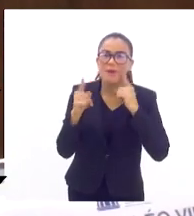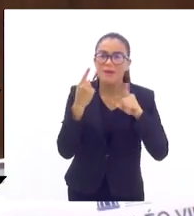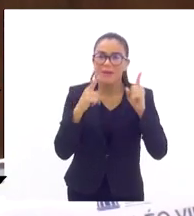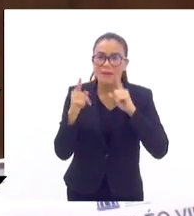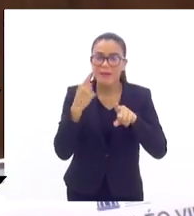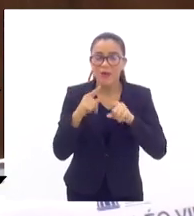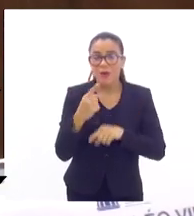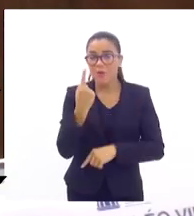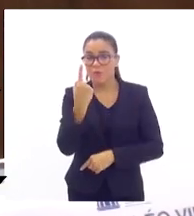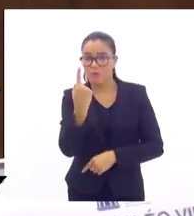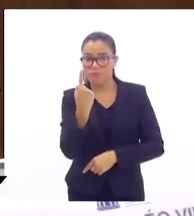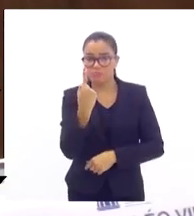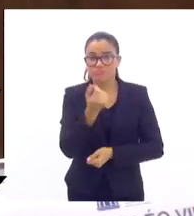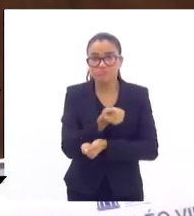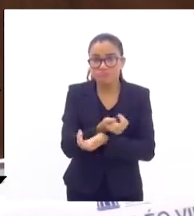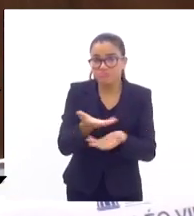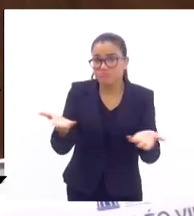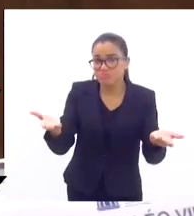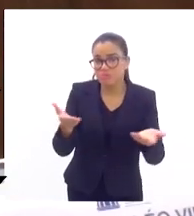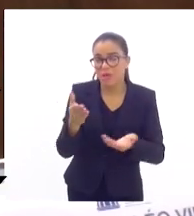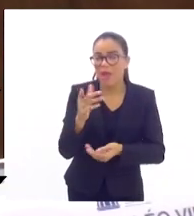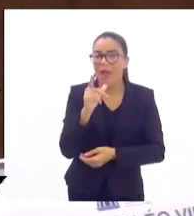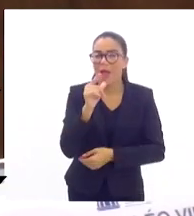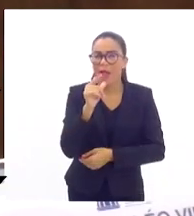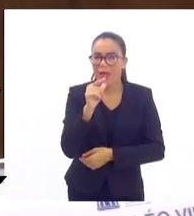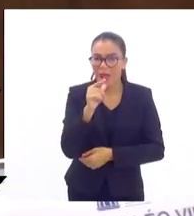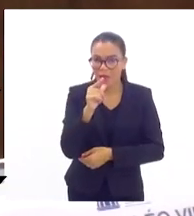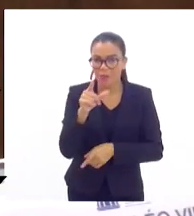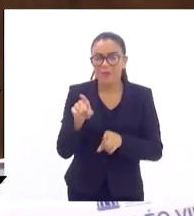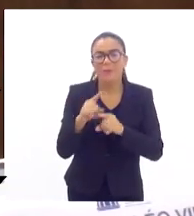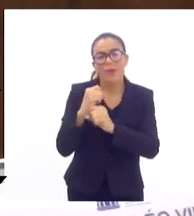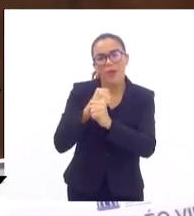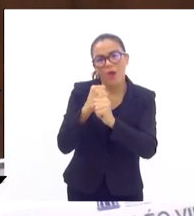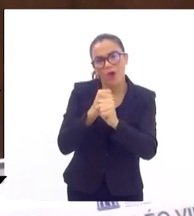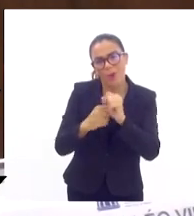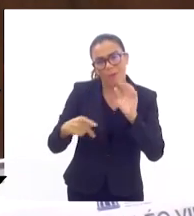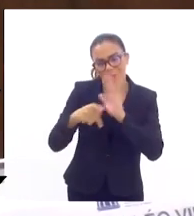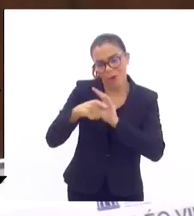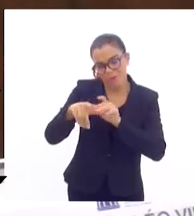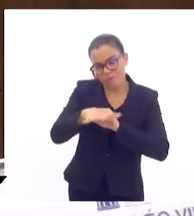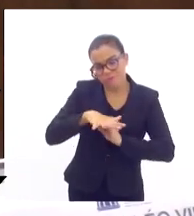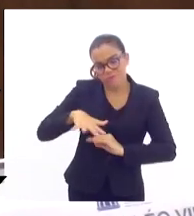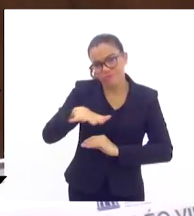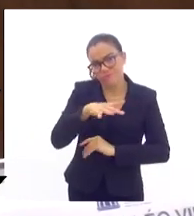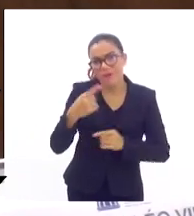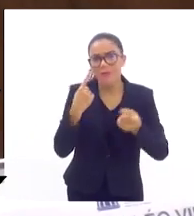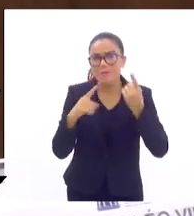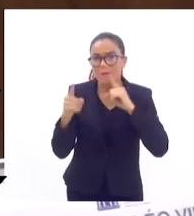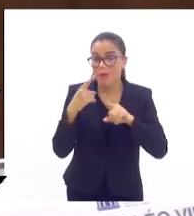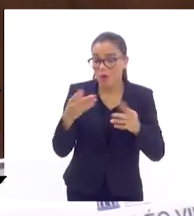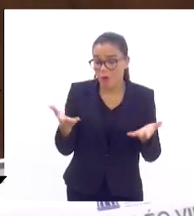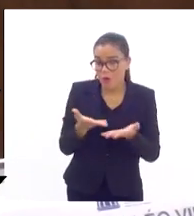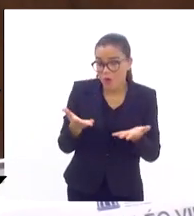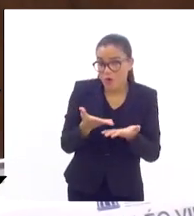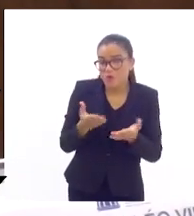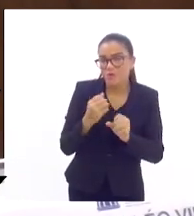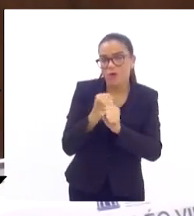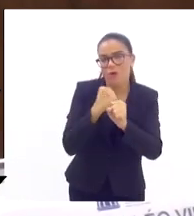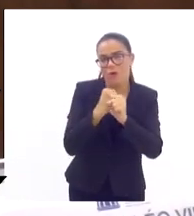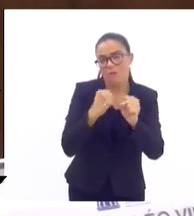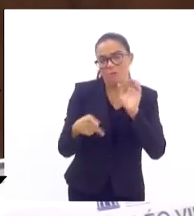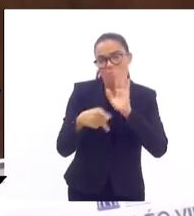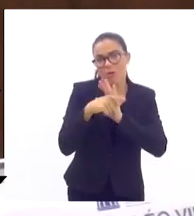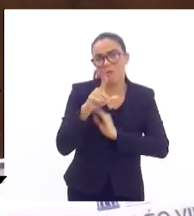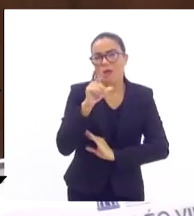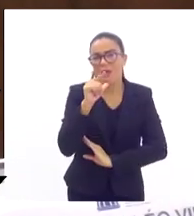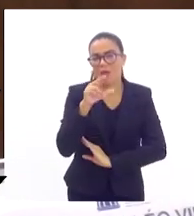de abastecimento, aumento da captação de uma obra local, isso está sendo implantado pela Águas do Rio hoje, que está trazendo mais 100 litros para